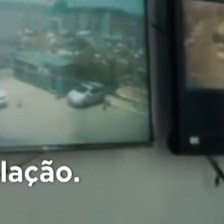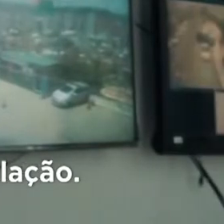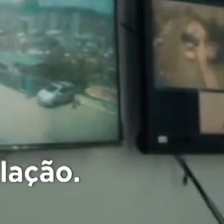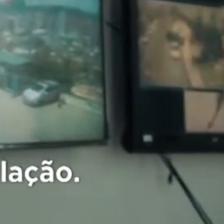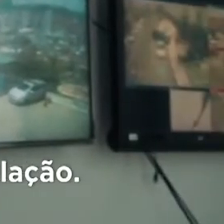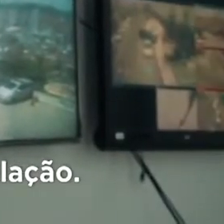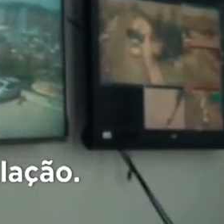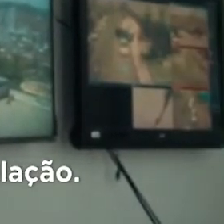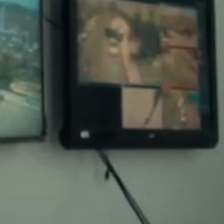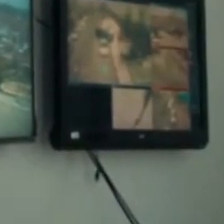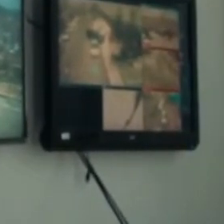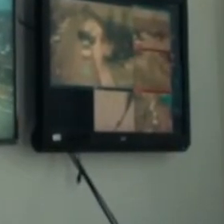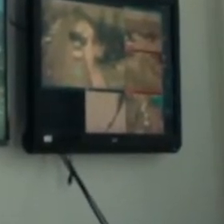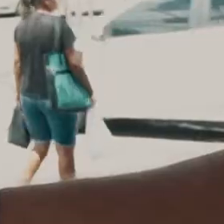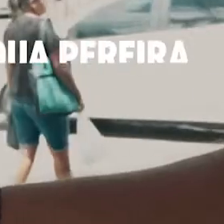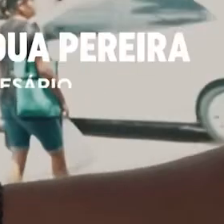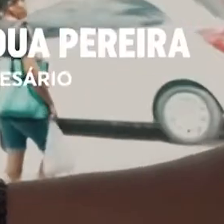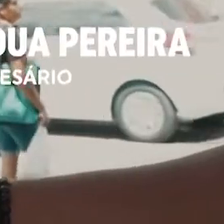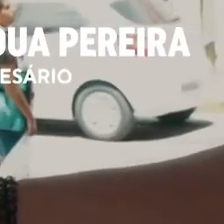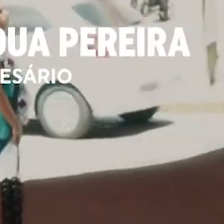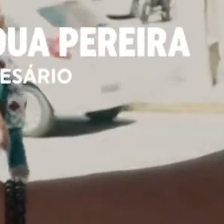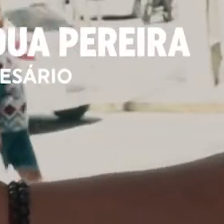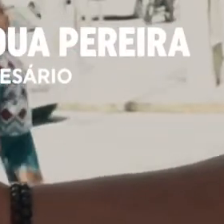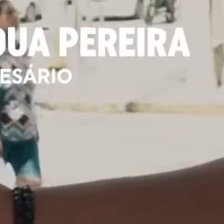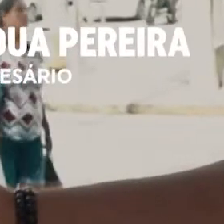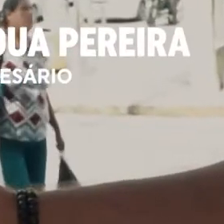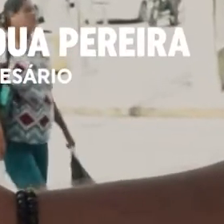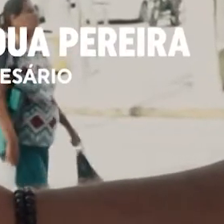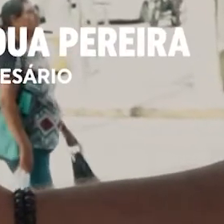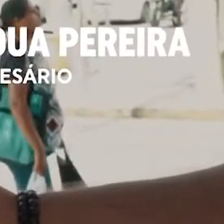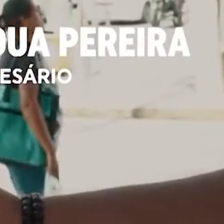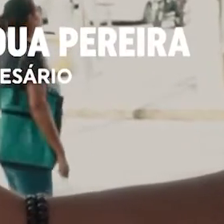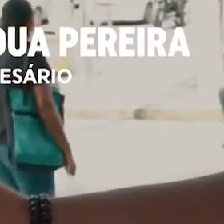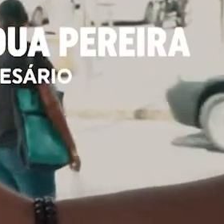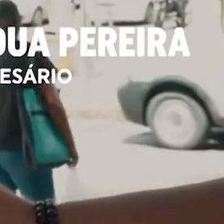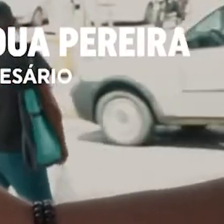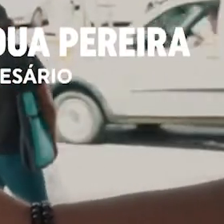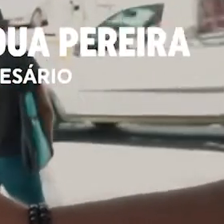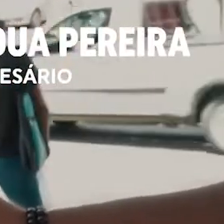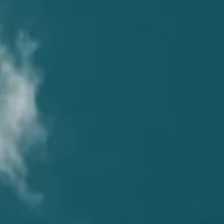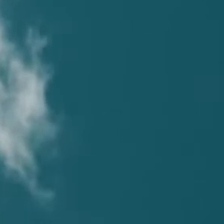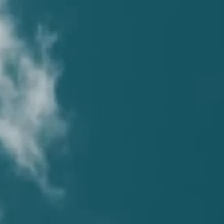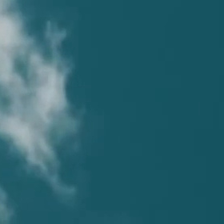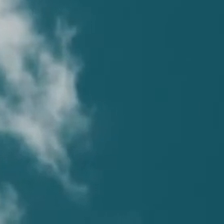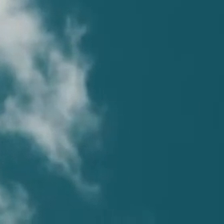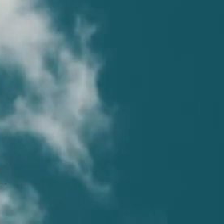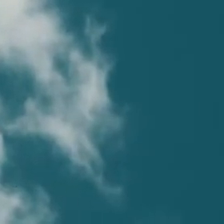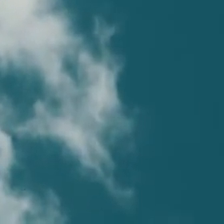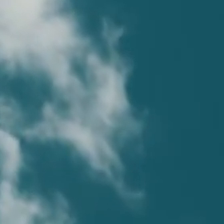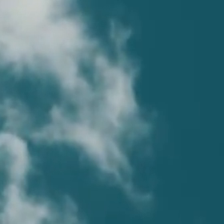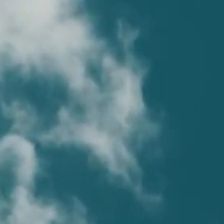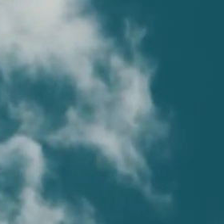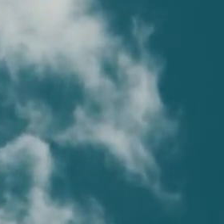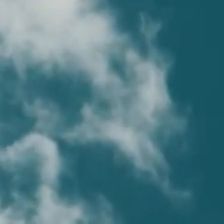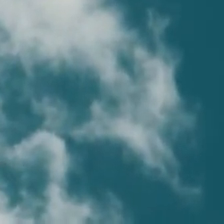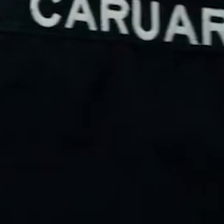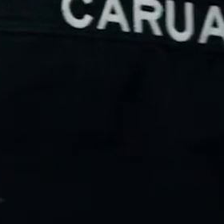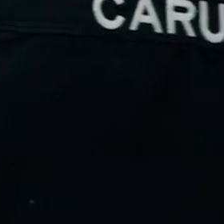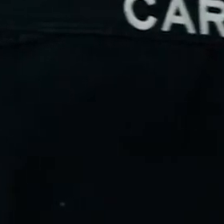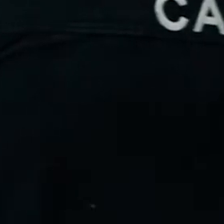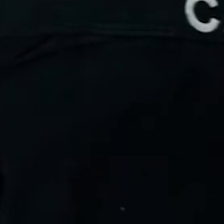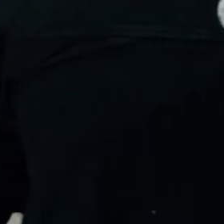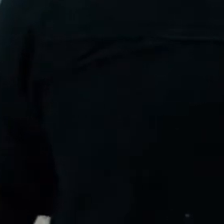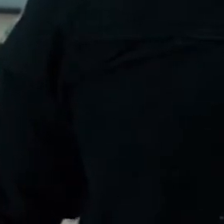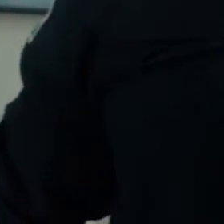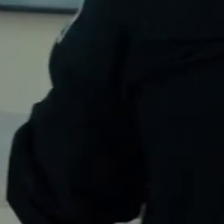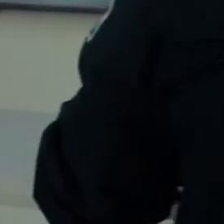segurança para a população. Essa implantação é fundamental, que através dessa implantação tem como ter uma fiscalização efetiva